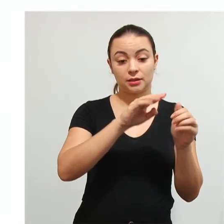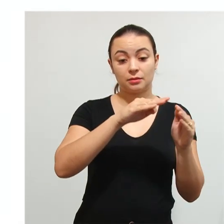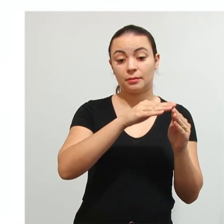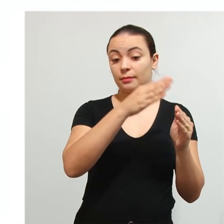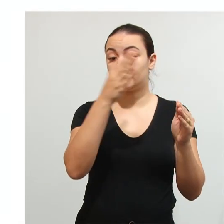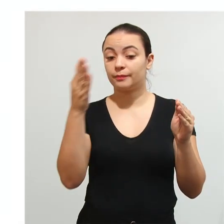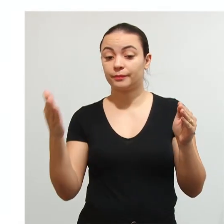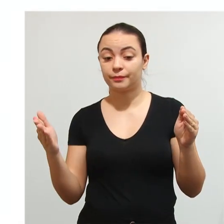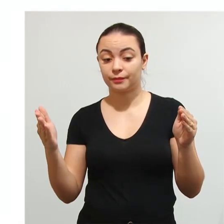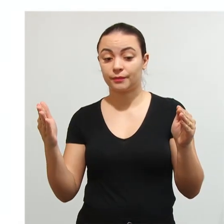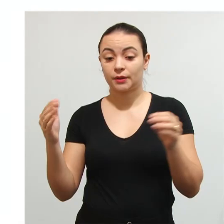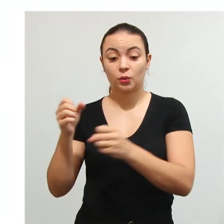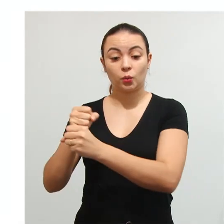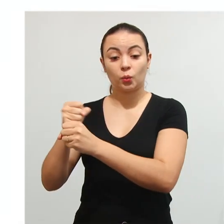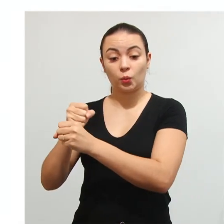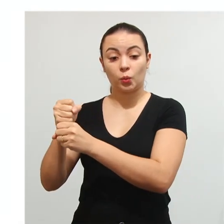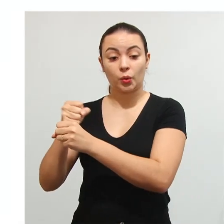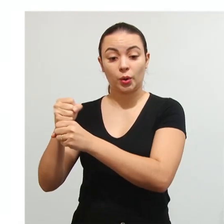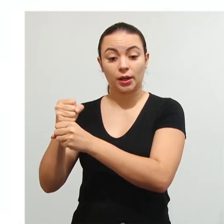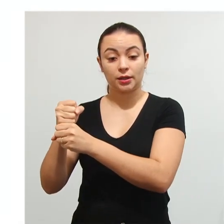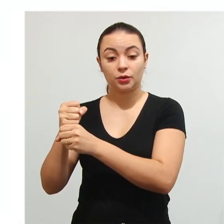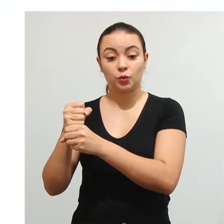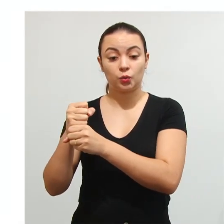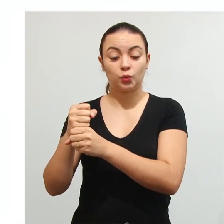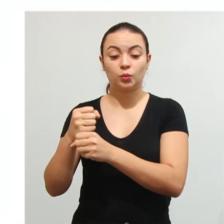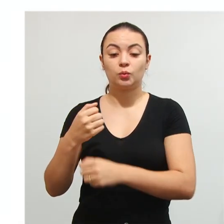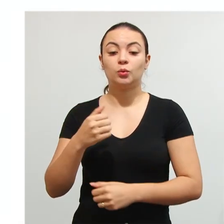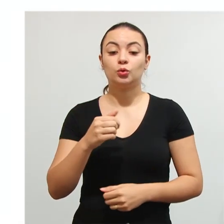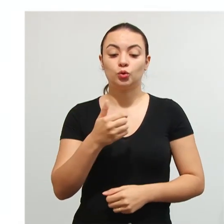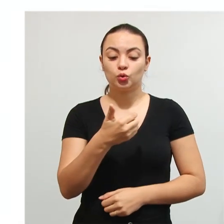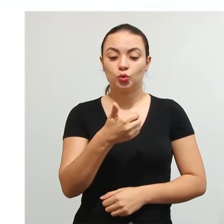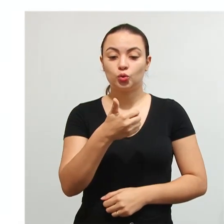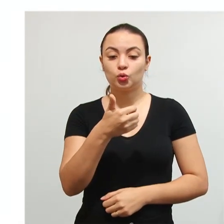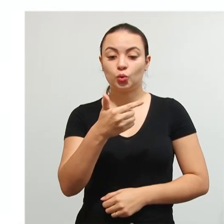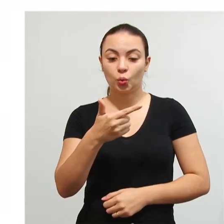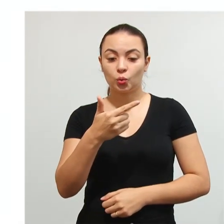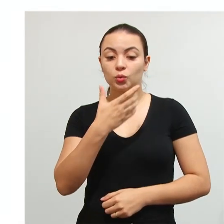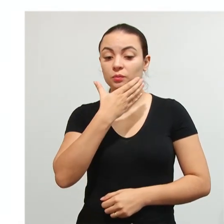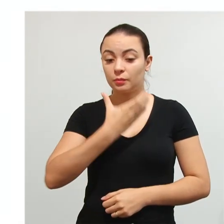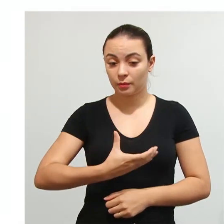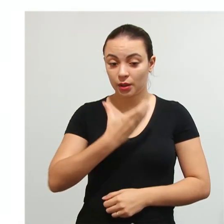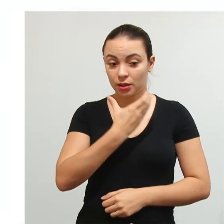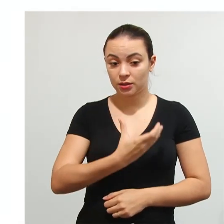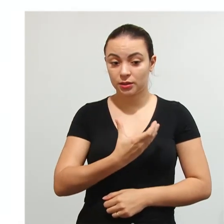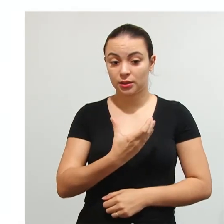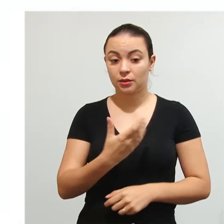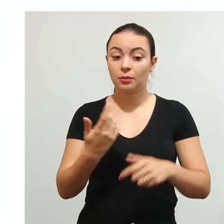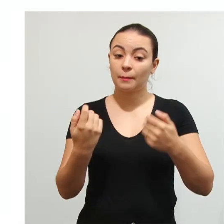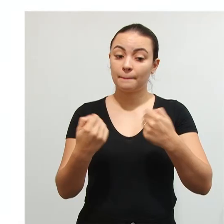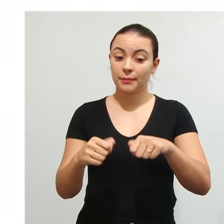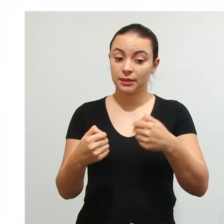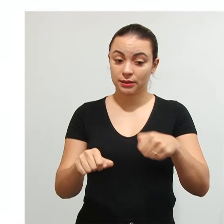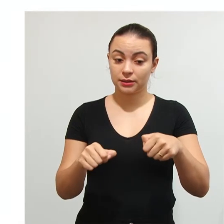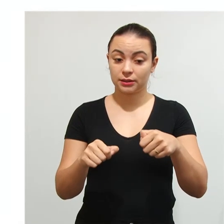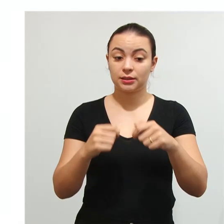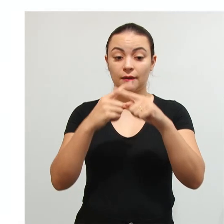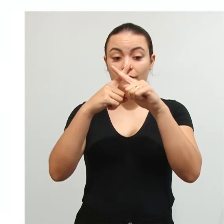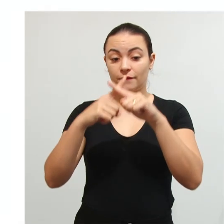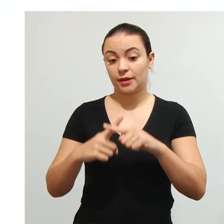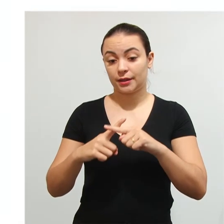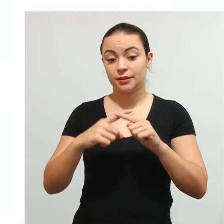taxa anual como um ano tem 12 meses se eu multipliquei por 12 o tempo eu também multiplico por 12